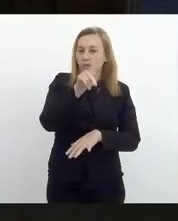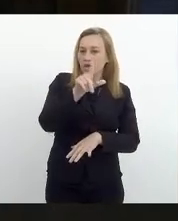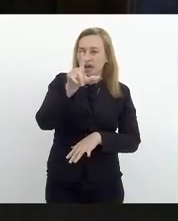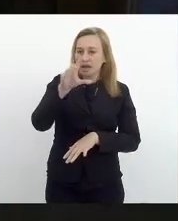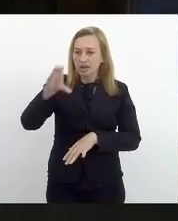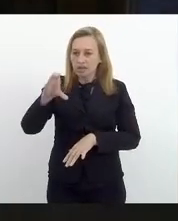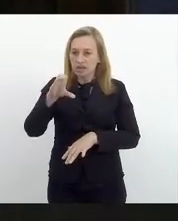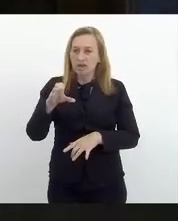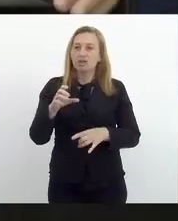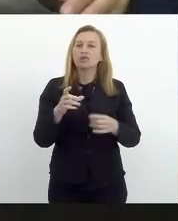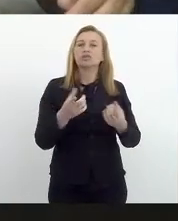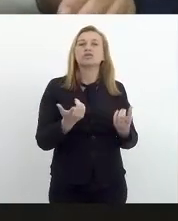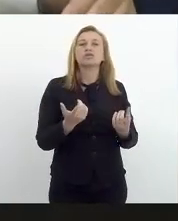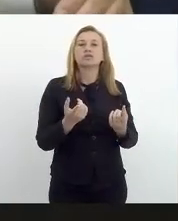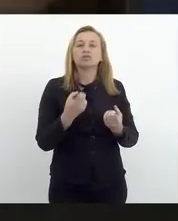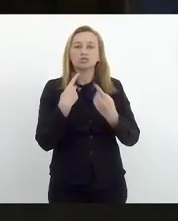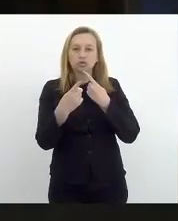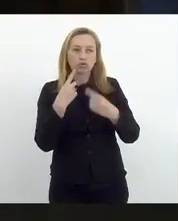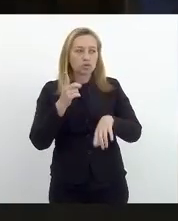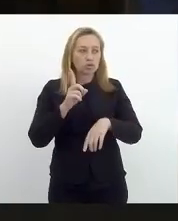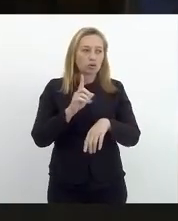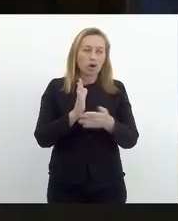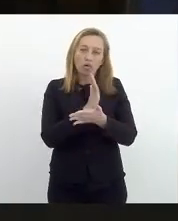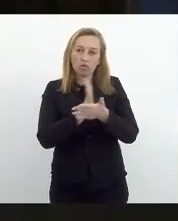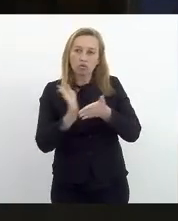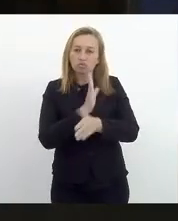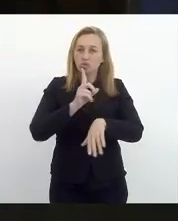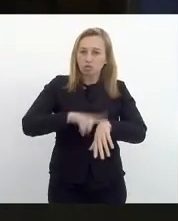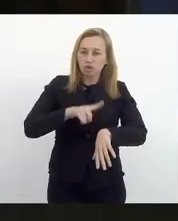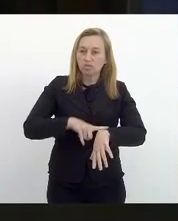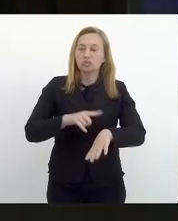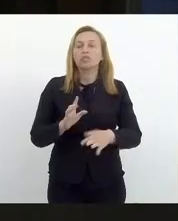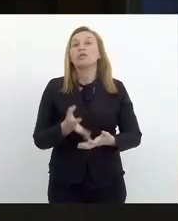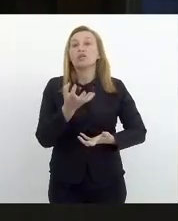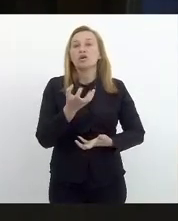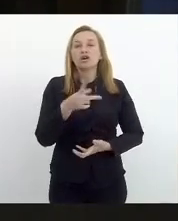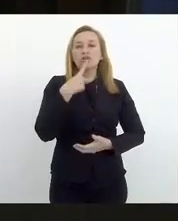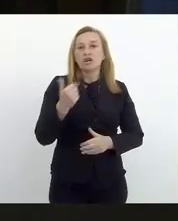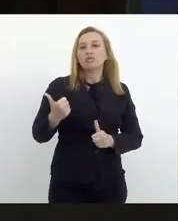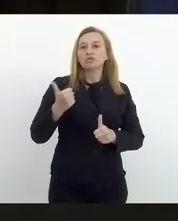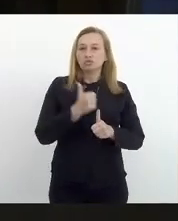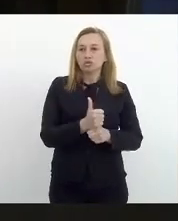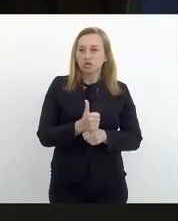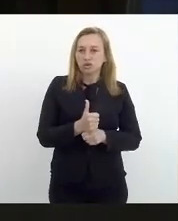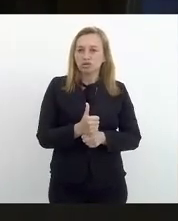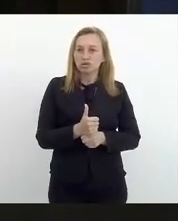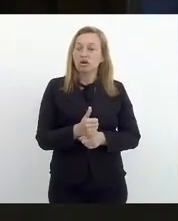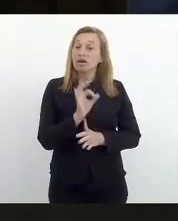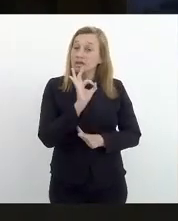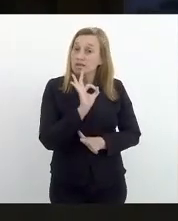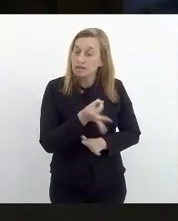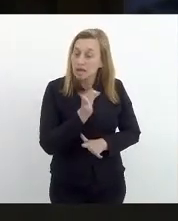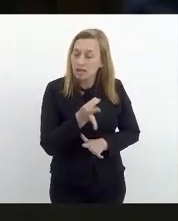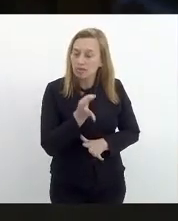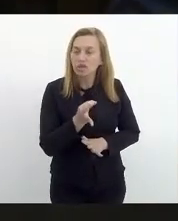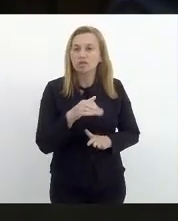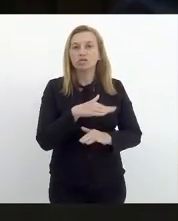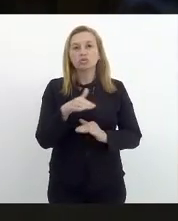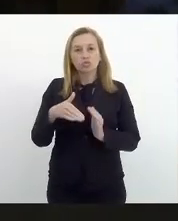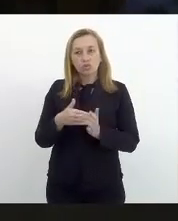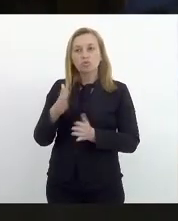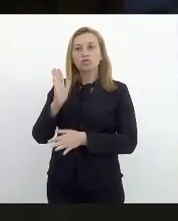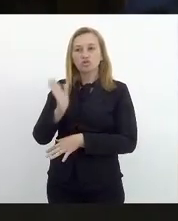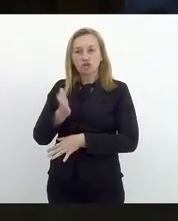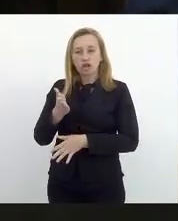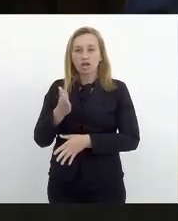fruto de um debate daqui algumas horas que eu quero dizer é que o substitutivo certamente o senhor assistiu já